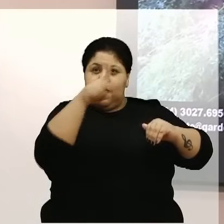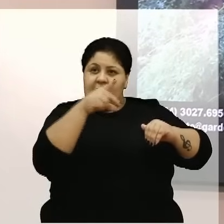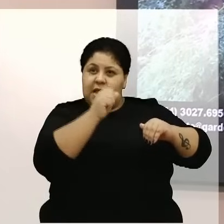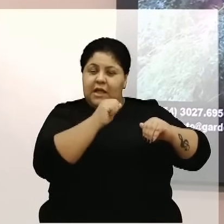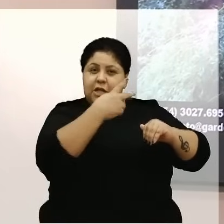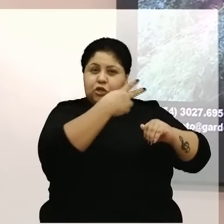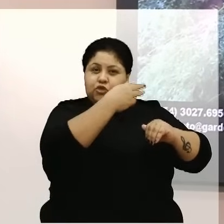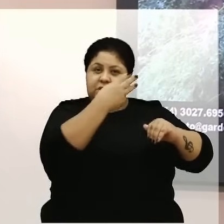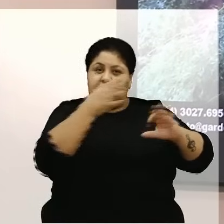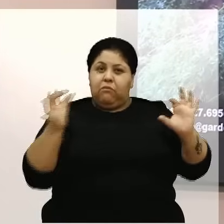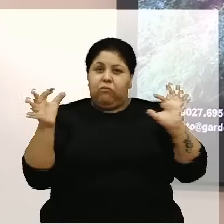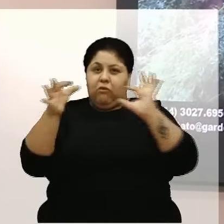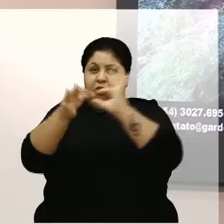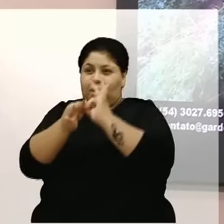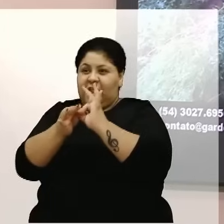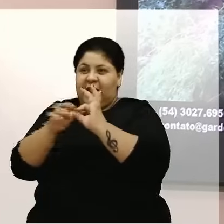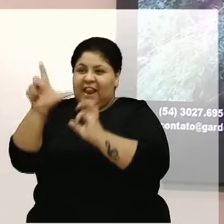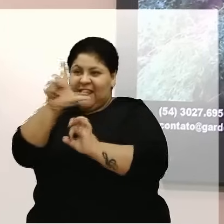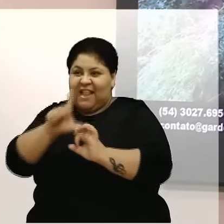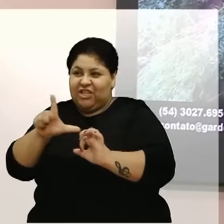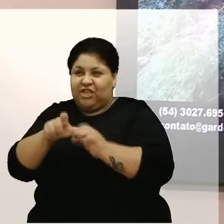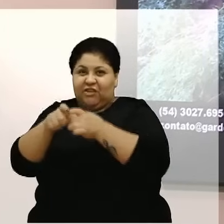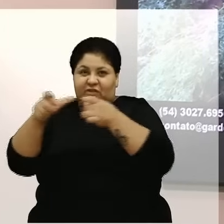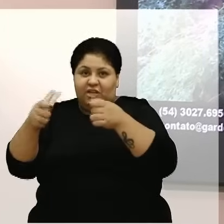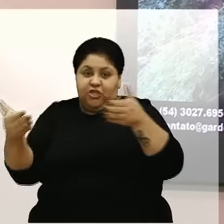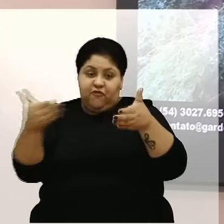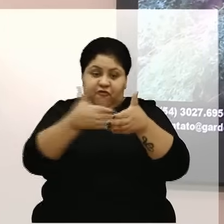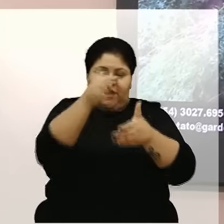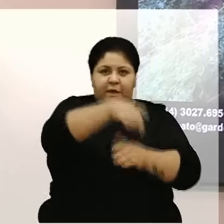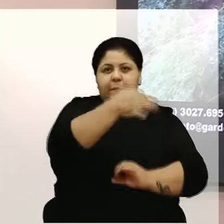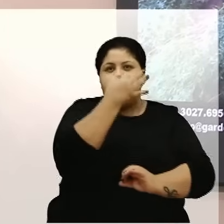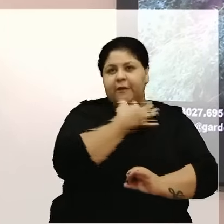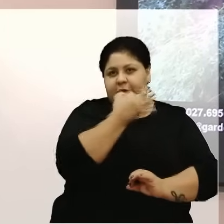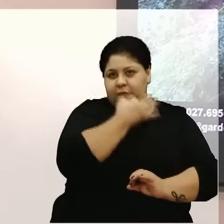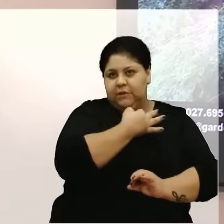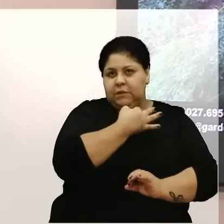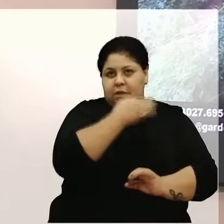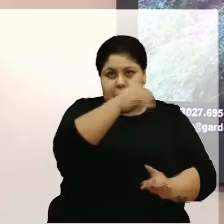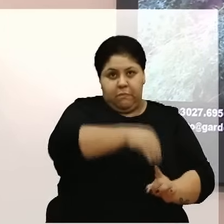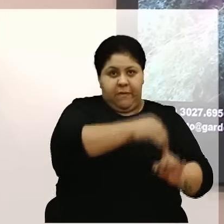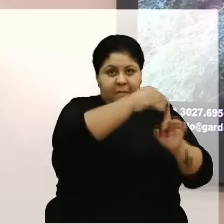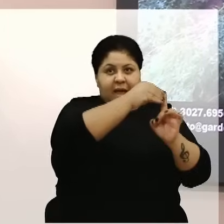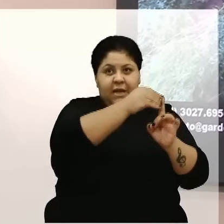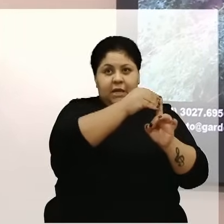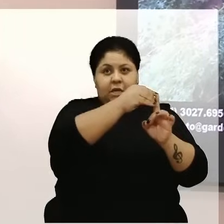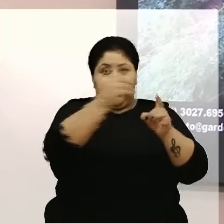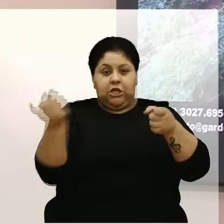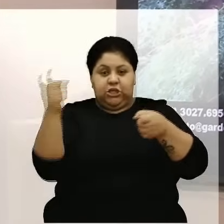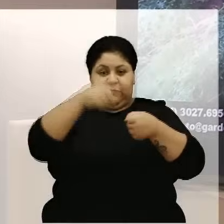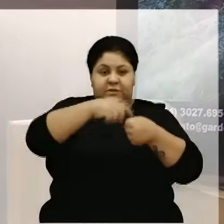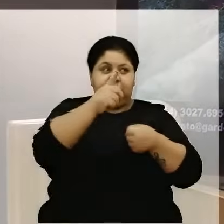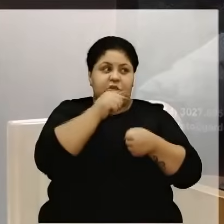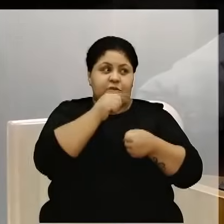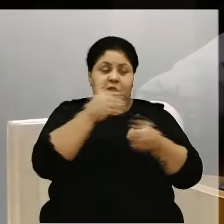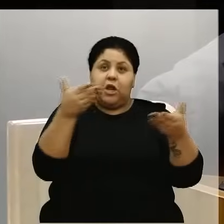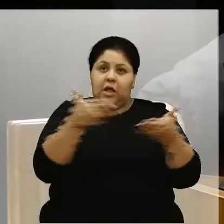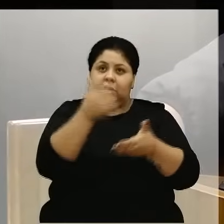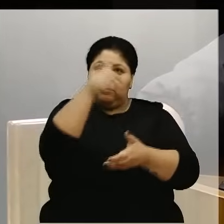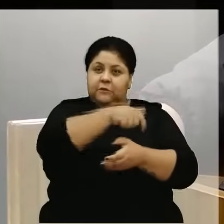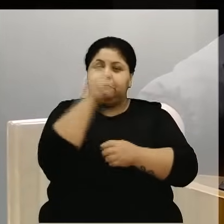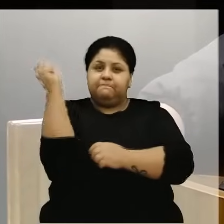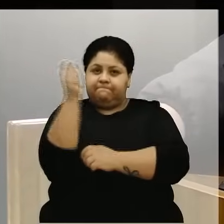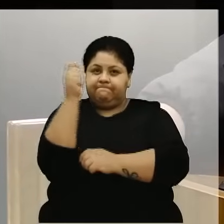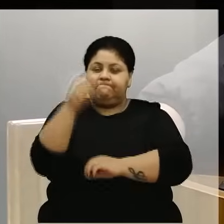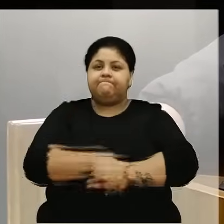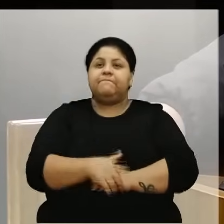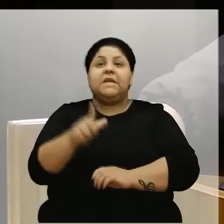Lajeado Grande e vem para Caxias. Ela é uma das 3 fontes primárias de abastecimento aqui da Serra Gaúcha, como o Ângelo falou. Existe um